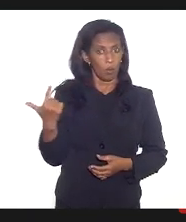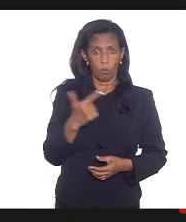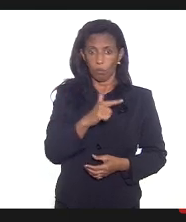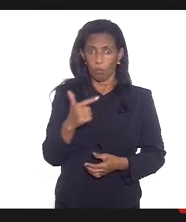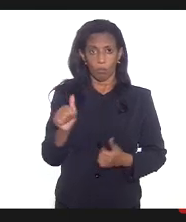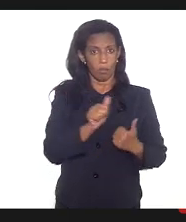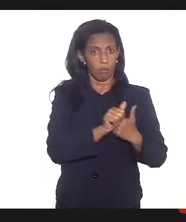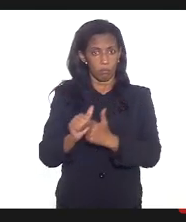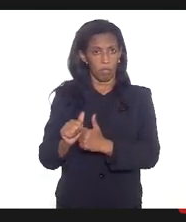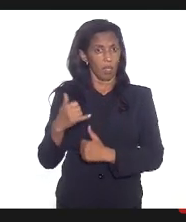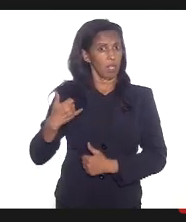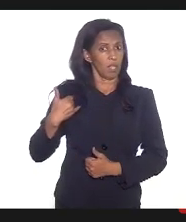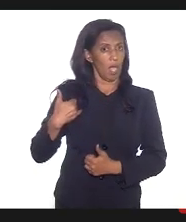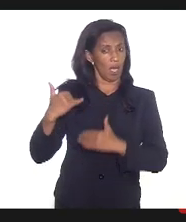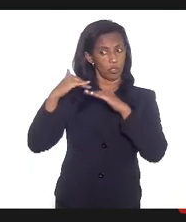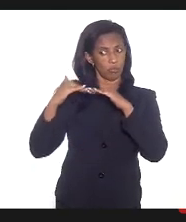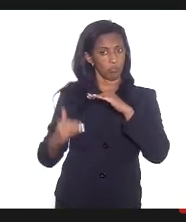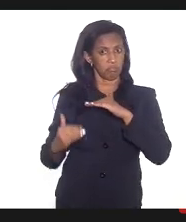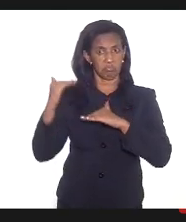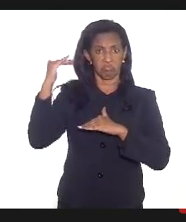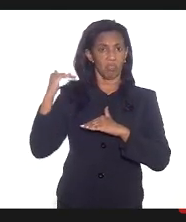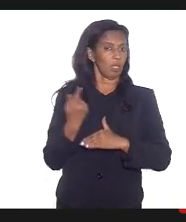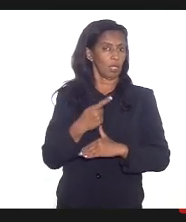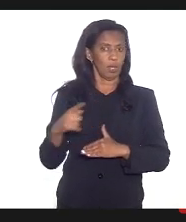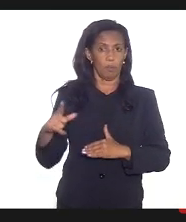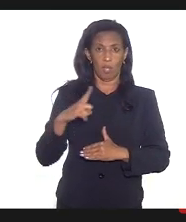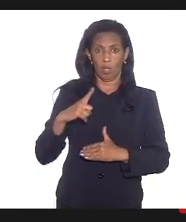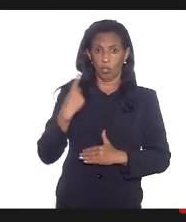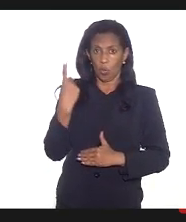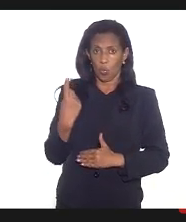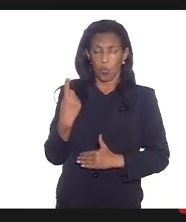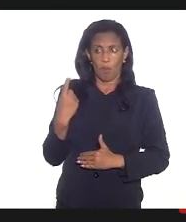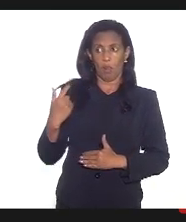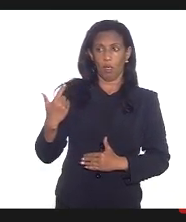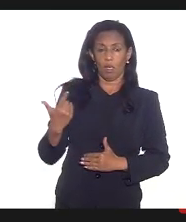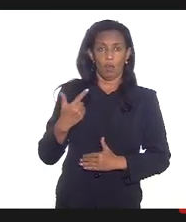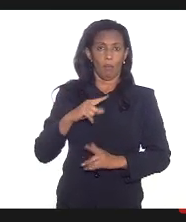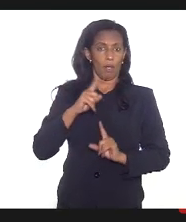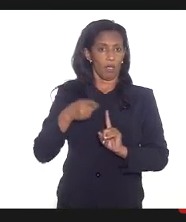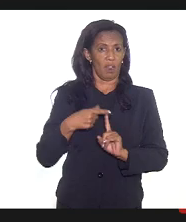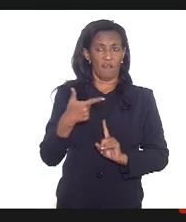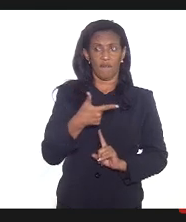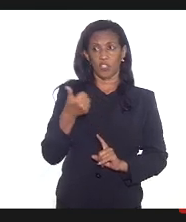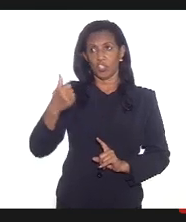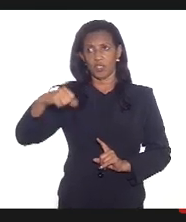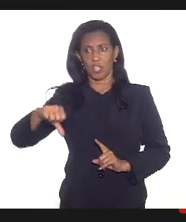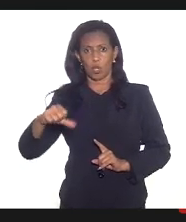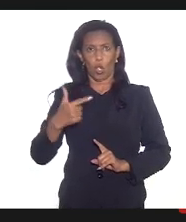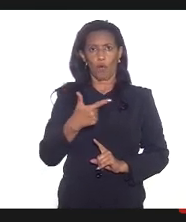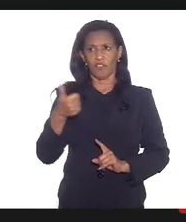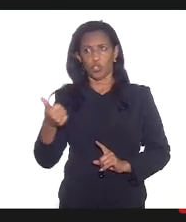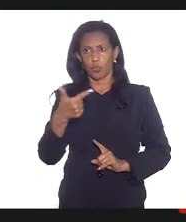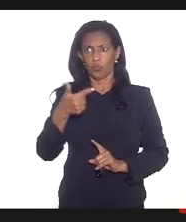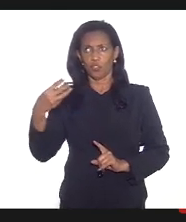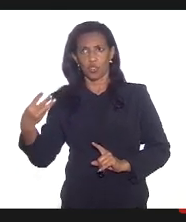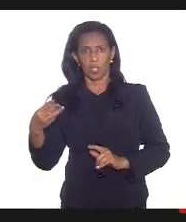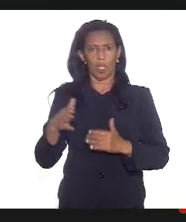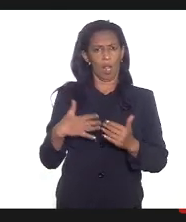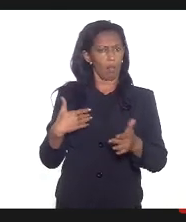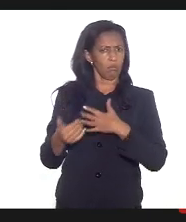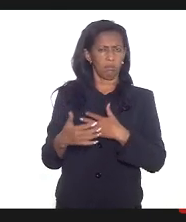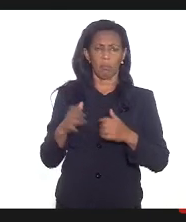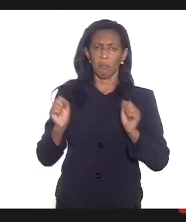seguir a faixa etária né Ou seja eu tenho Uma lactante de 21 23 19 anos ela